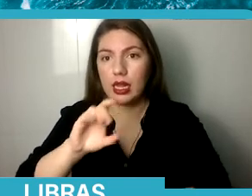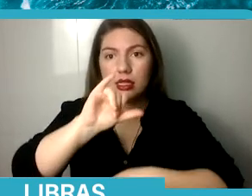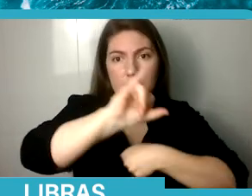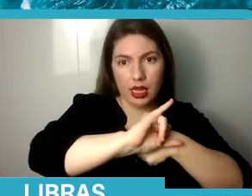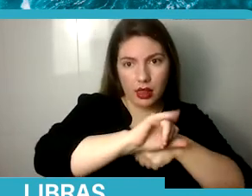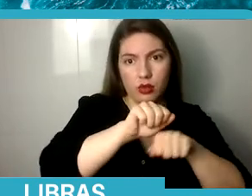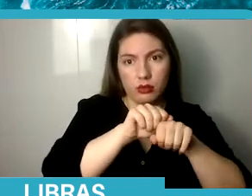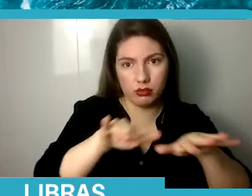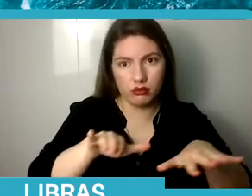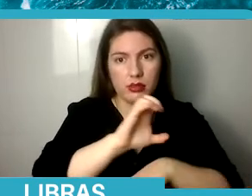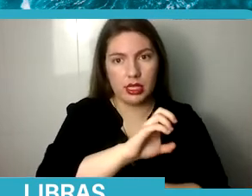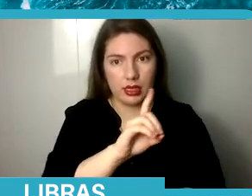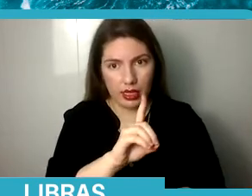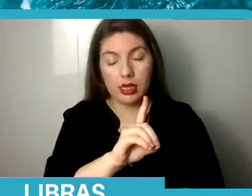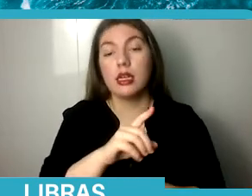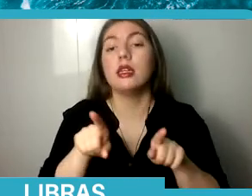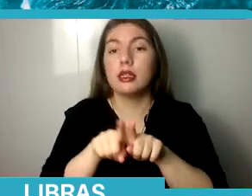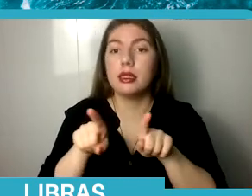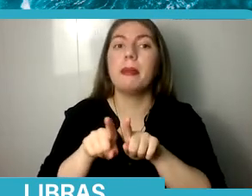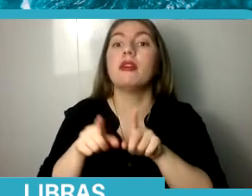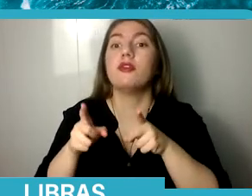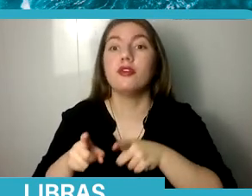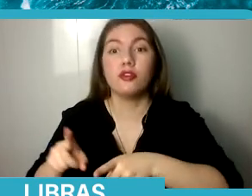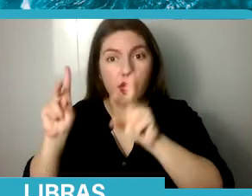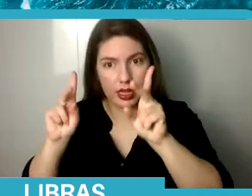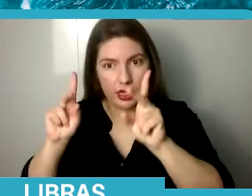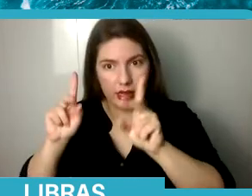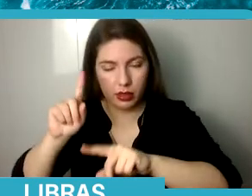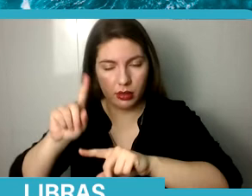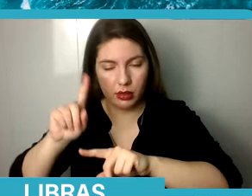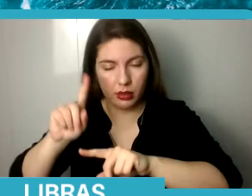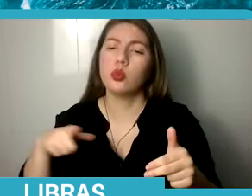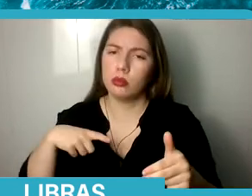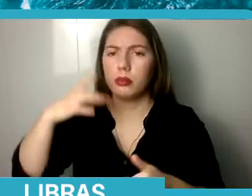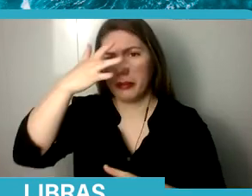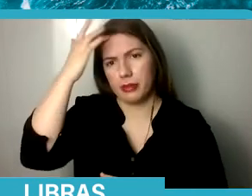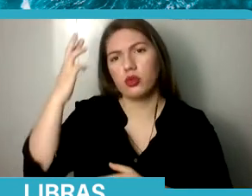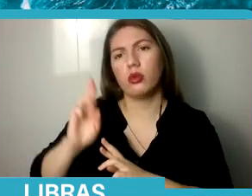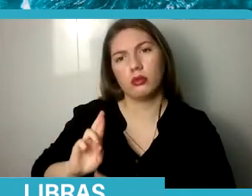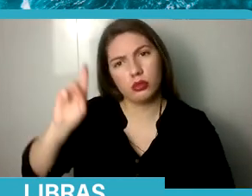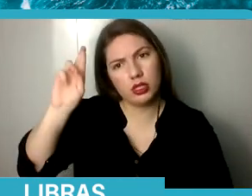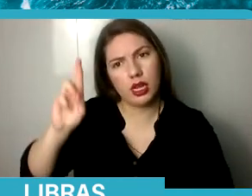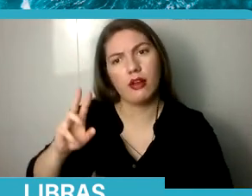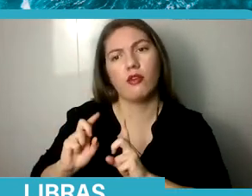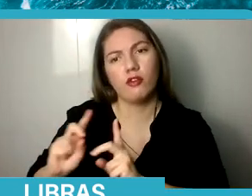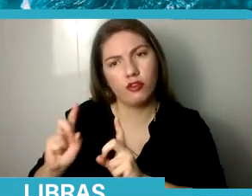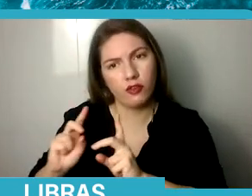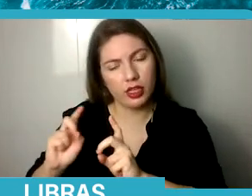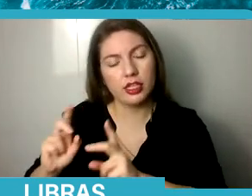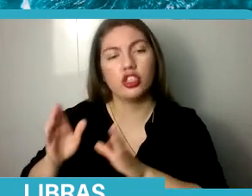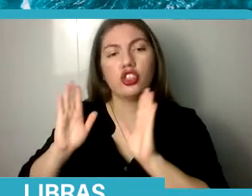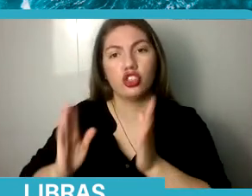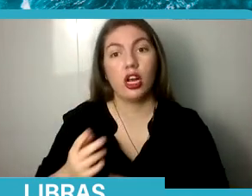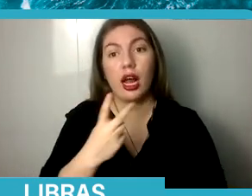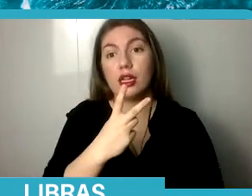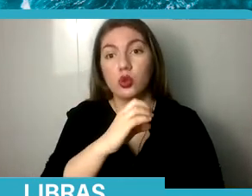de alguns mercados que a gente vem de nossos produtos e aí a gente tem um contentor nesse mercado e a gente e também de 200 pontos